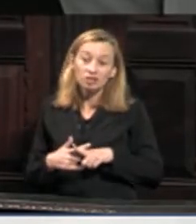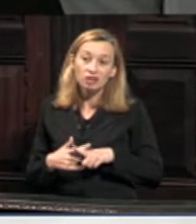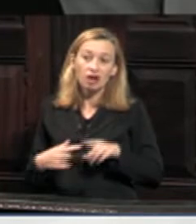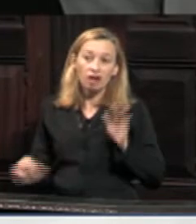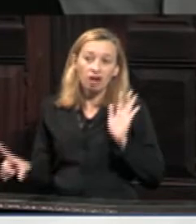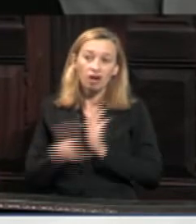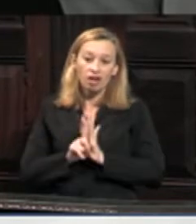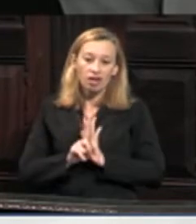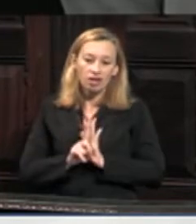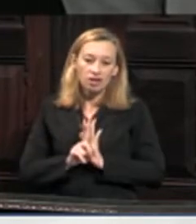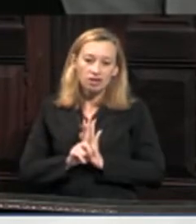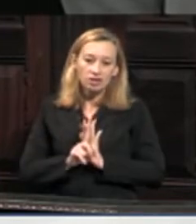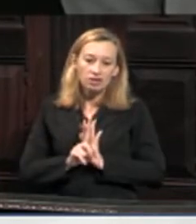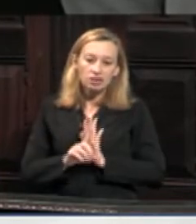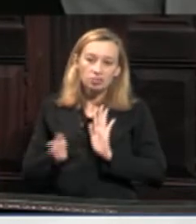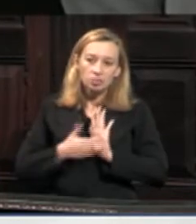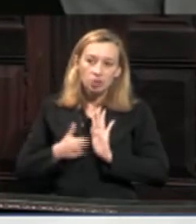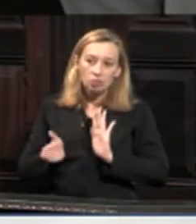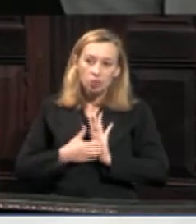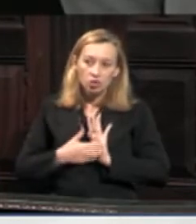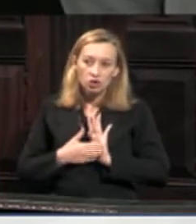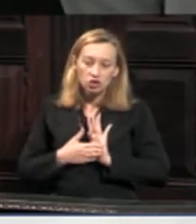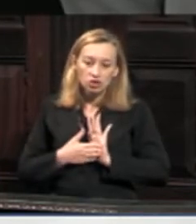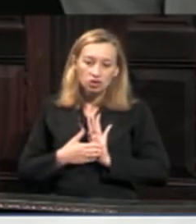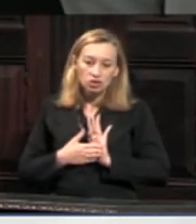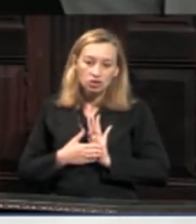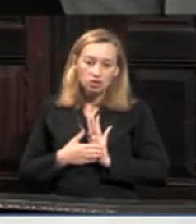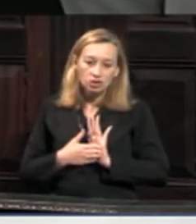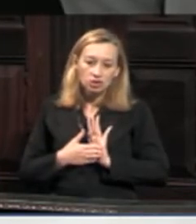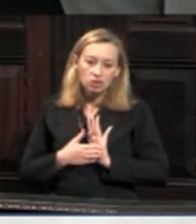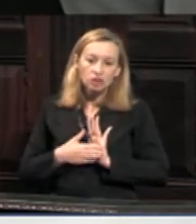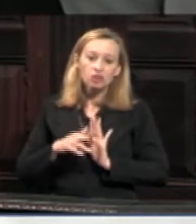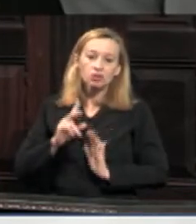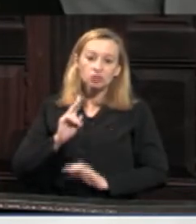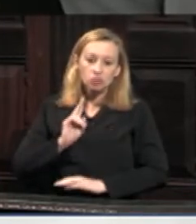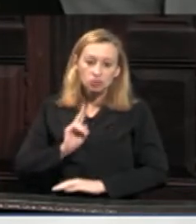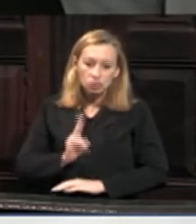lei proposta que está em pauta é de